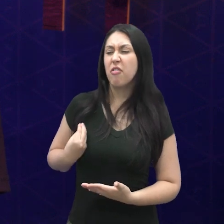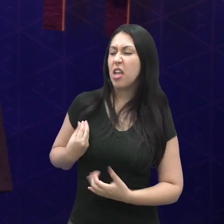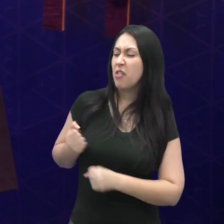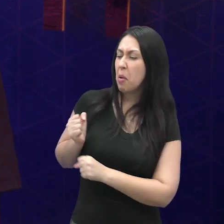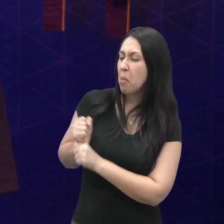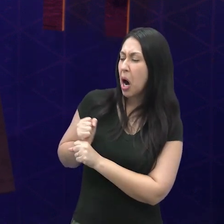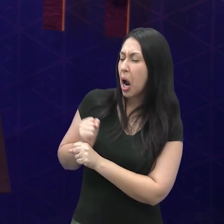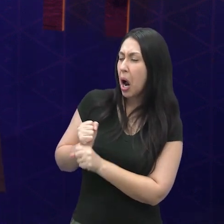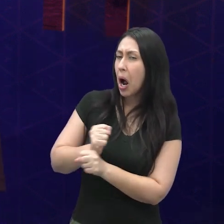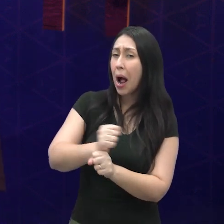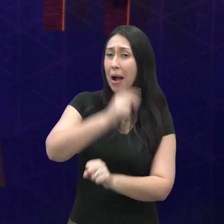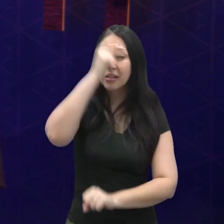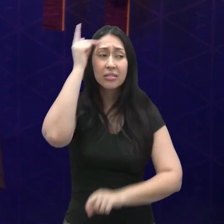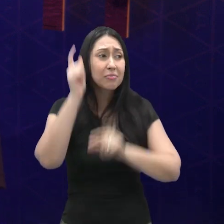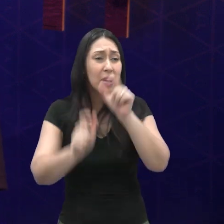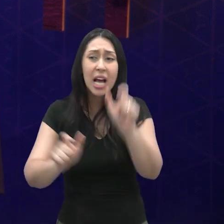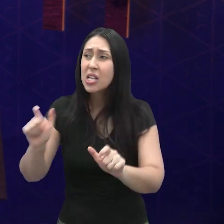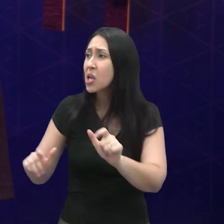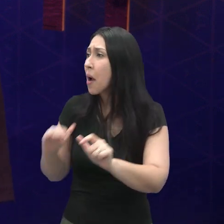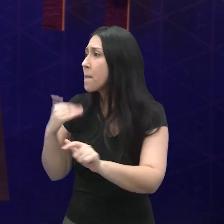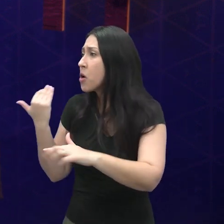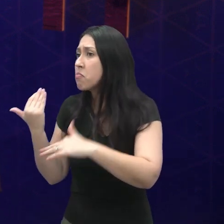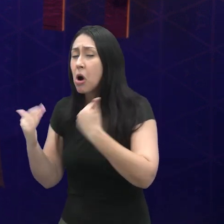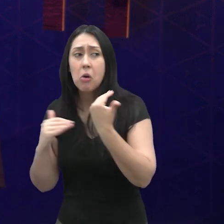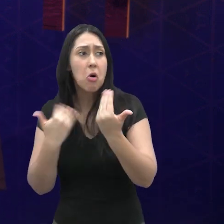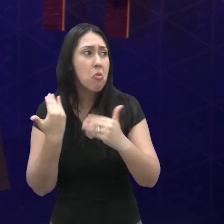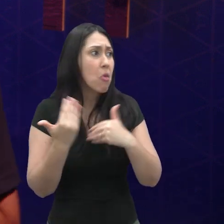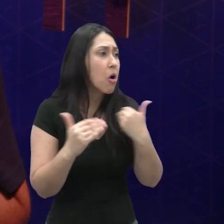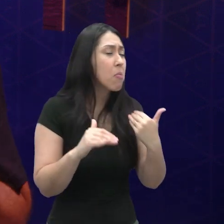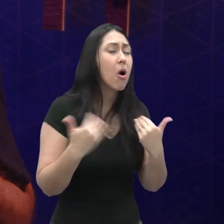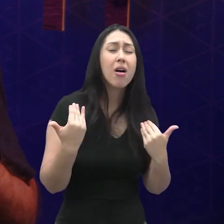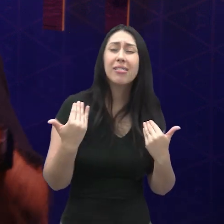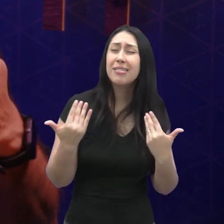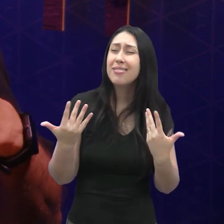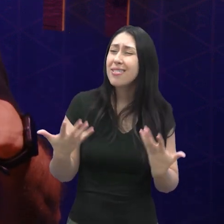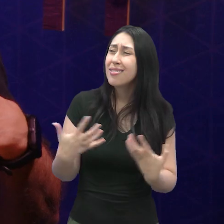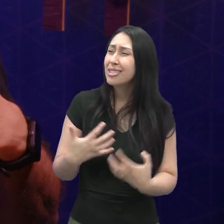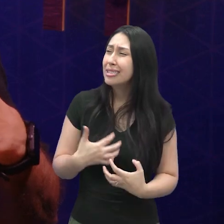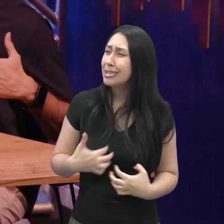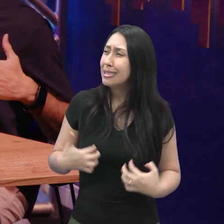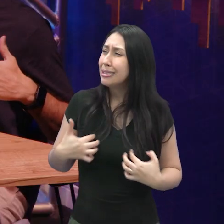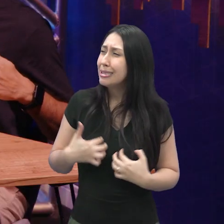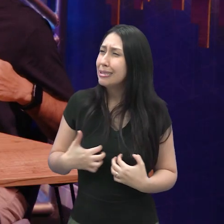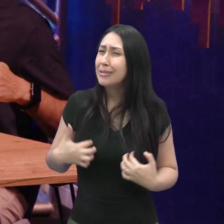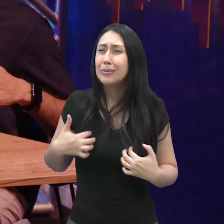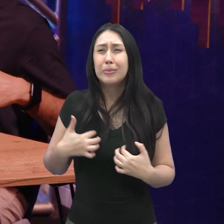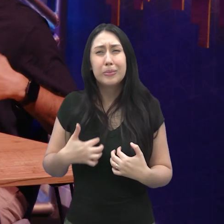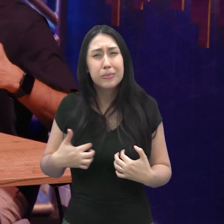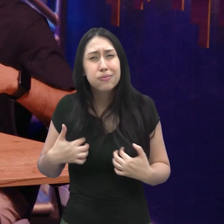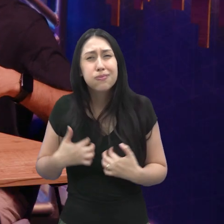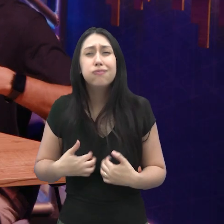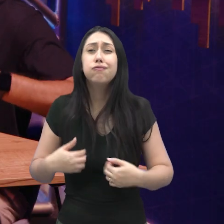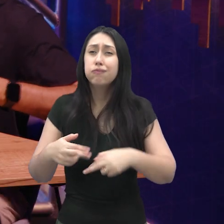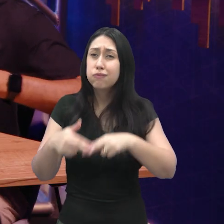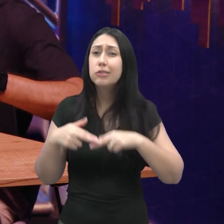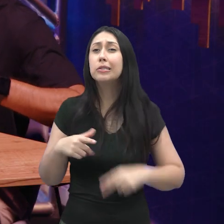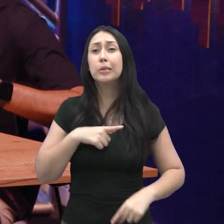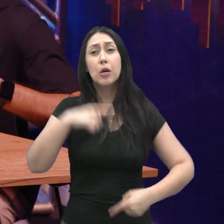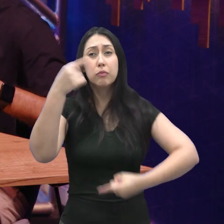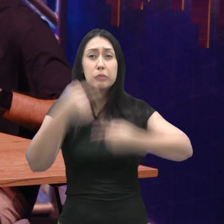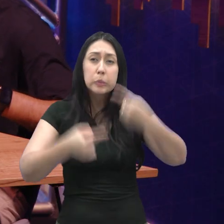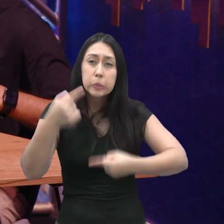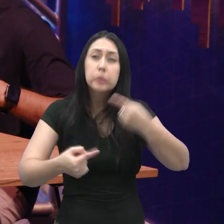as pessoas que ele conheciam vão morrendo nesse processo. Isso vai, inclusive, tem um debate jurídico